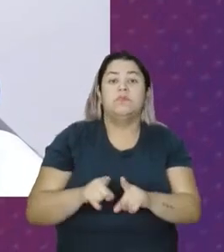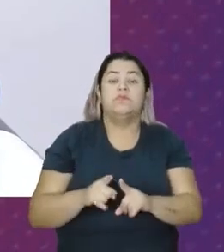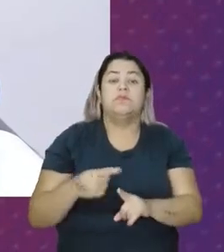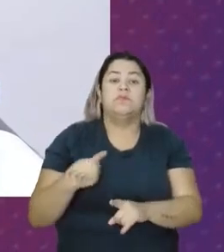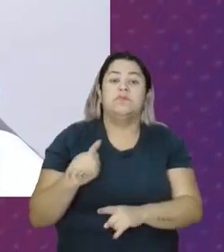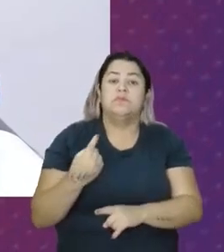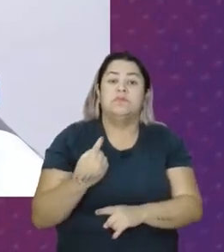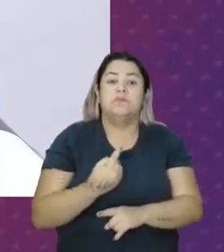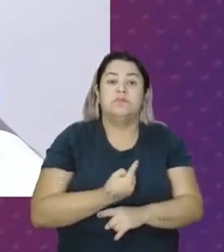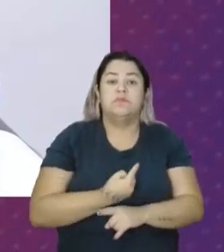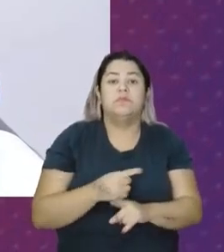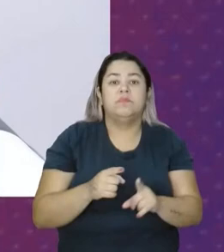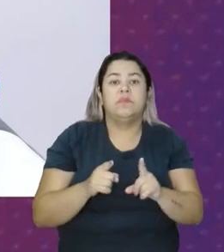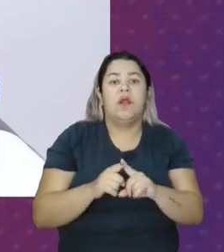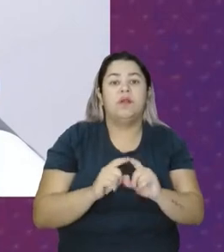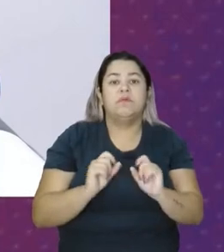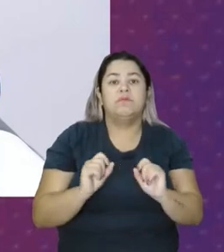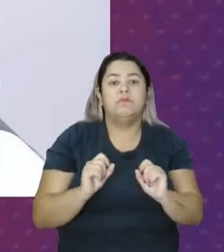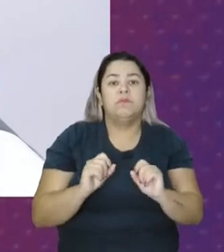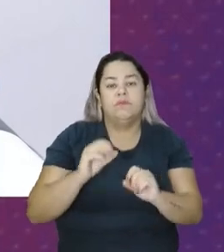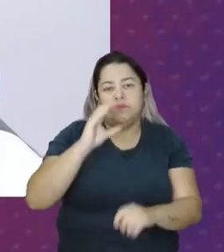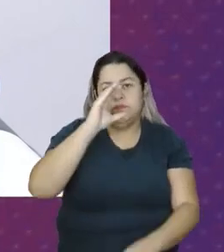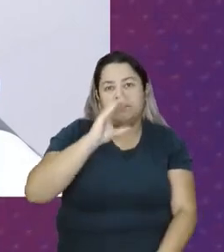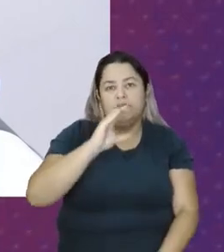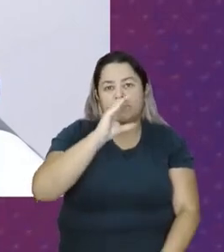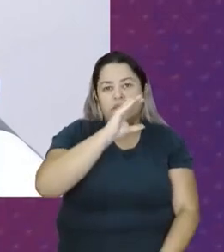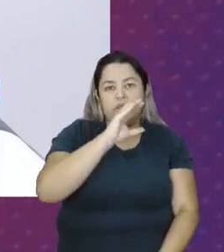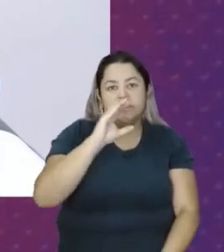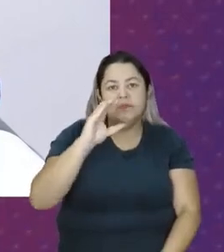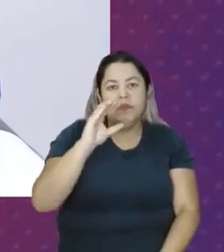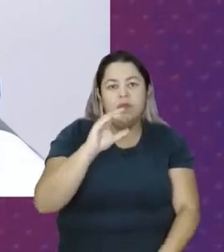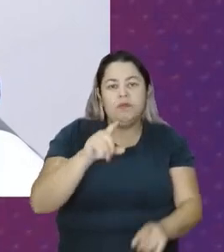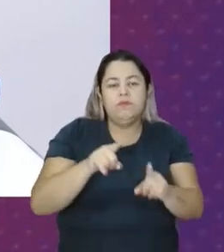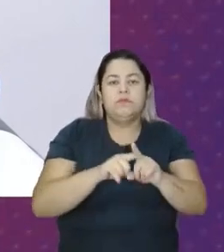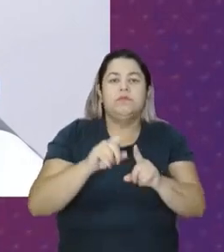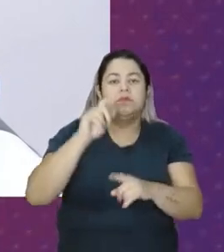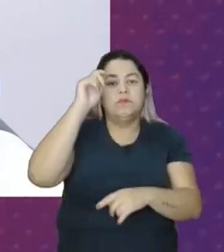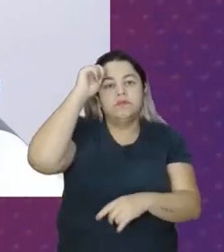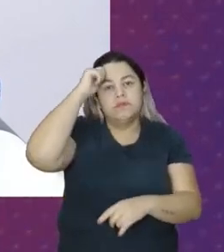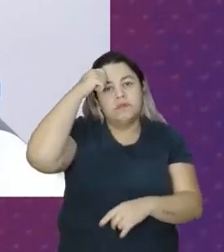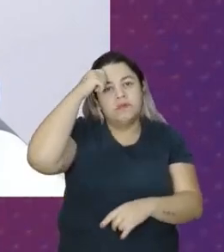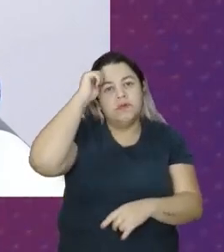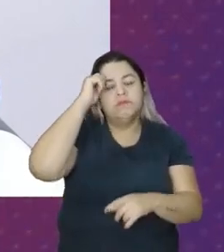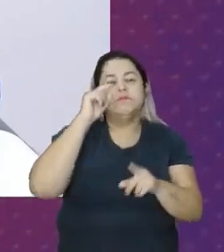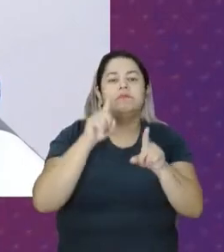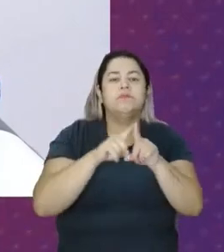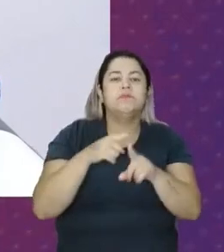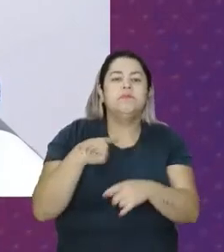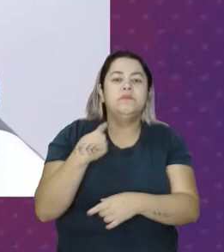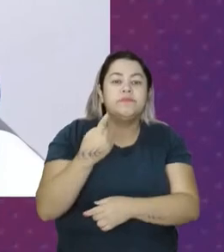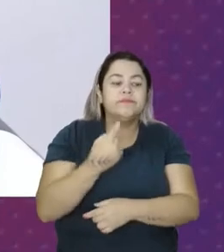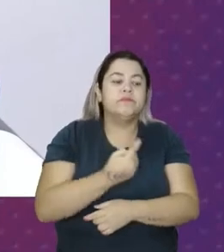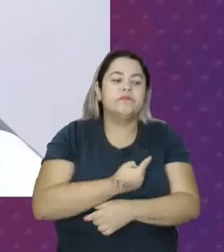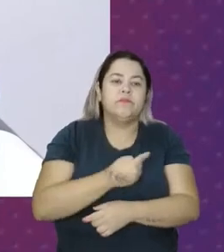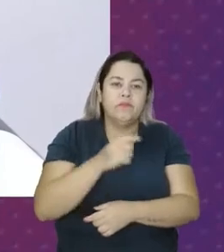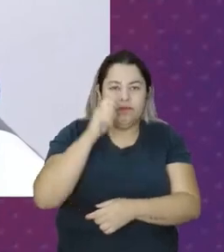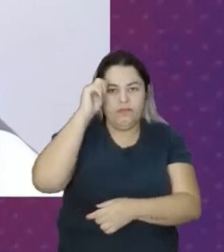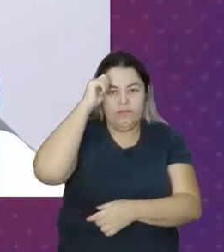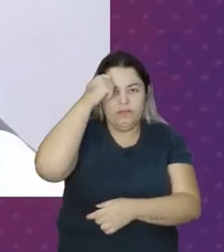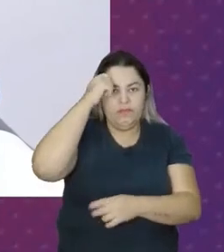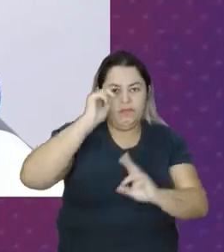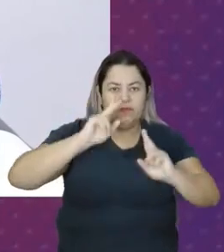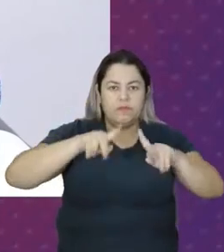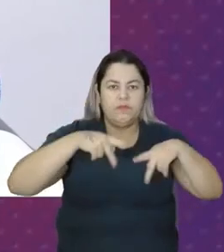diz, em sua maioria cristã, né, que os negros Nós, negros e negras, somos menos humanos,